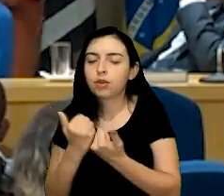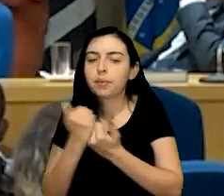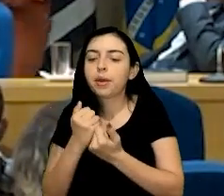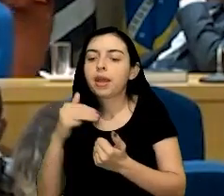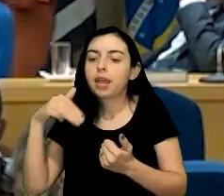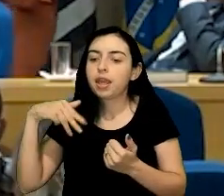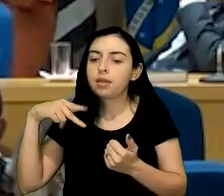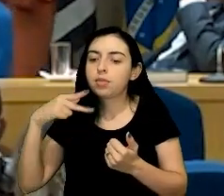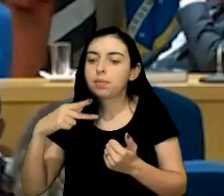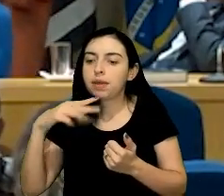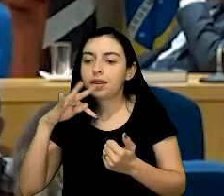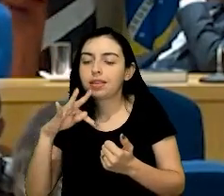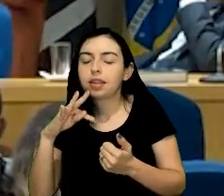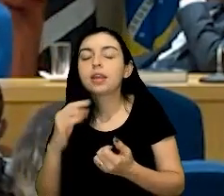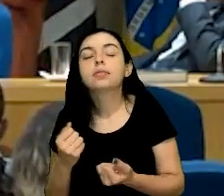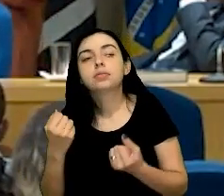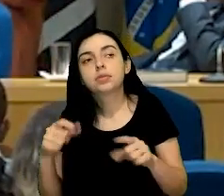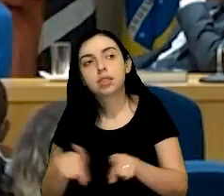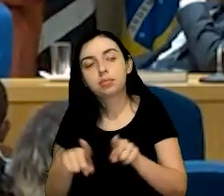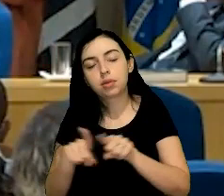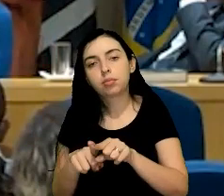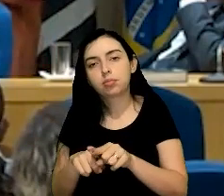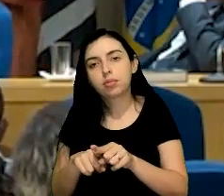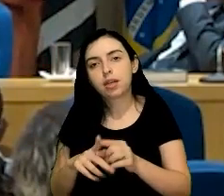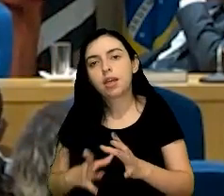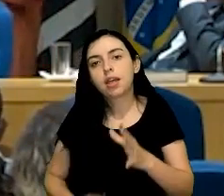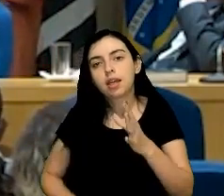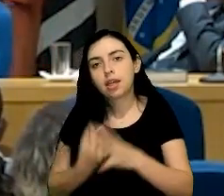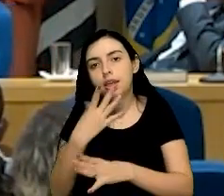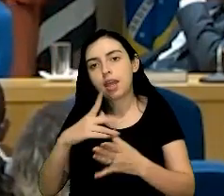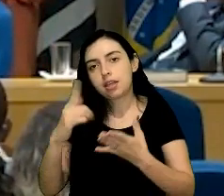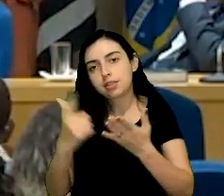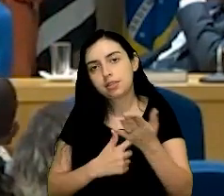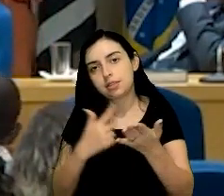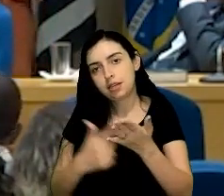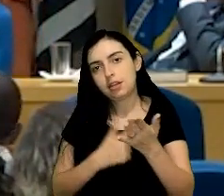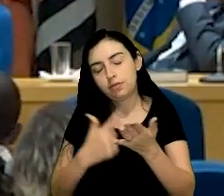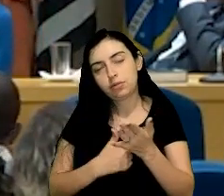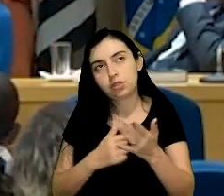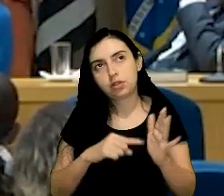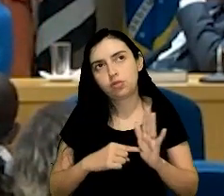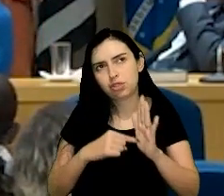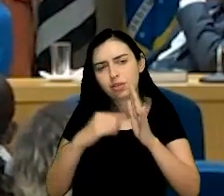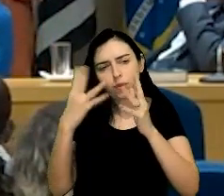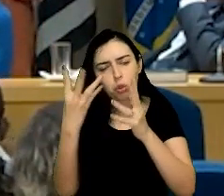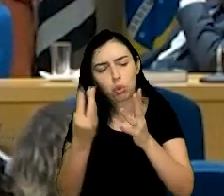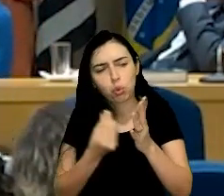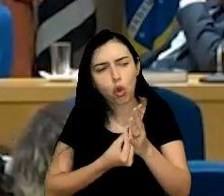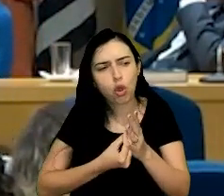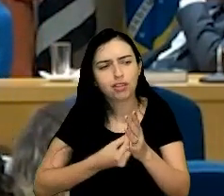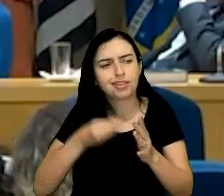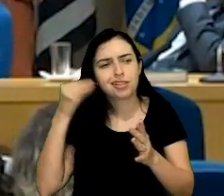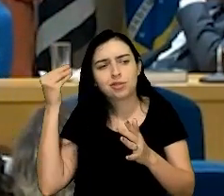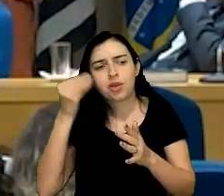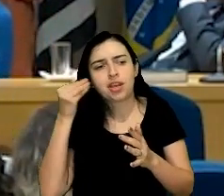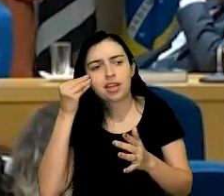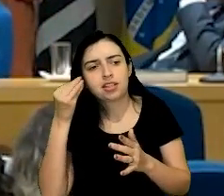para compor essa coletânea, onde nós trazemos todos os atores que estão presentes hoje na